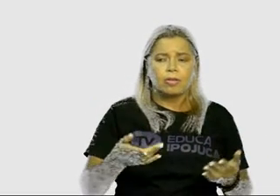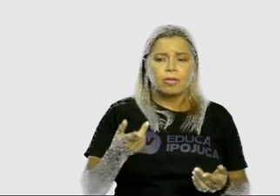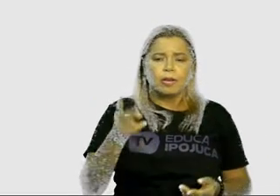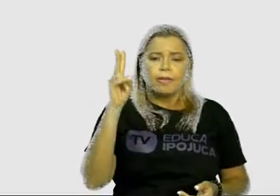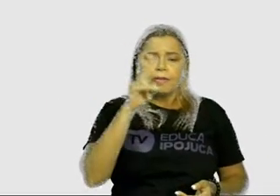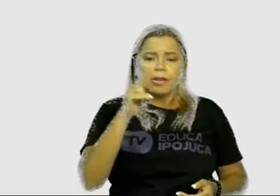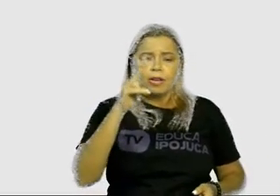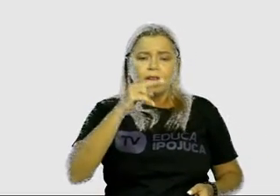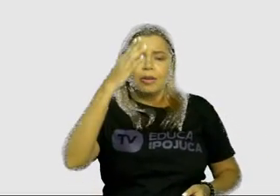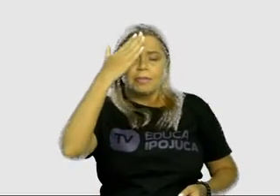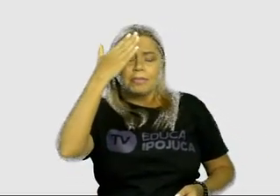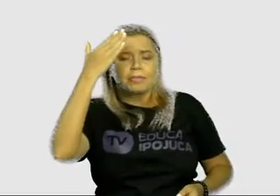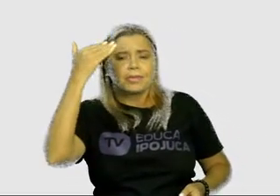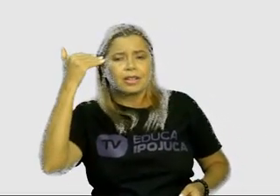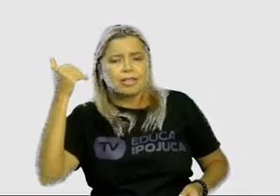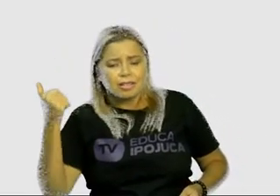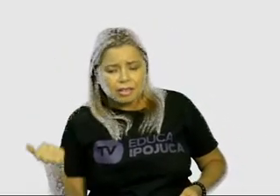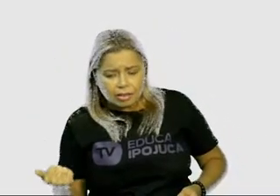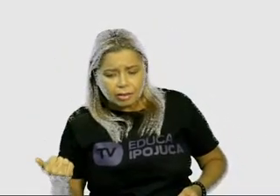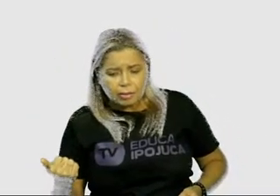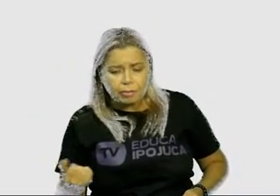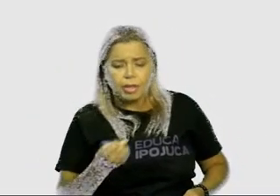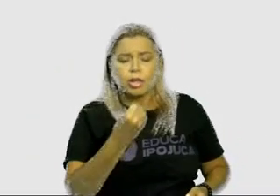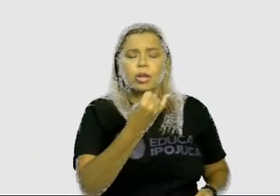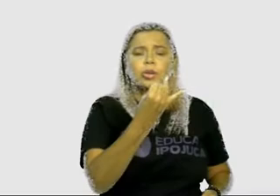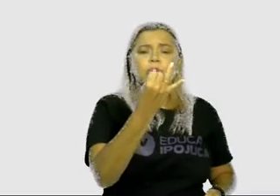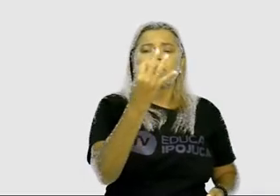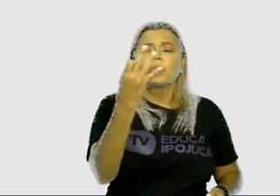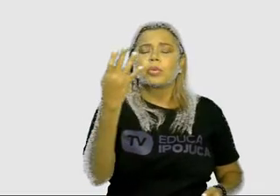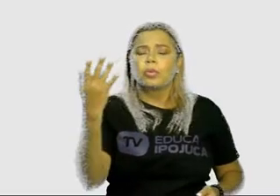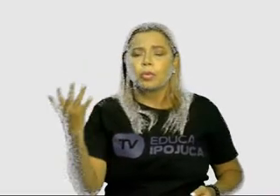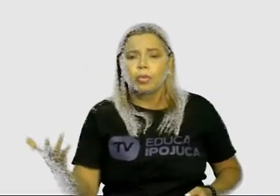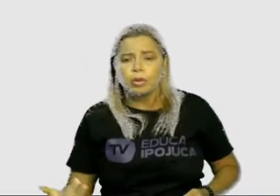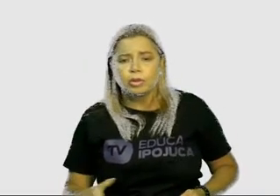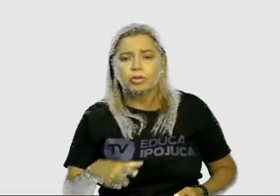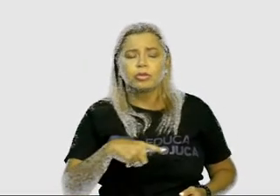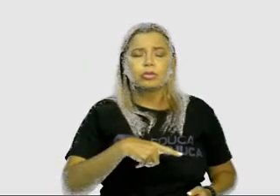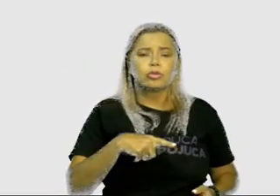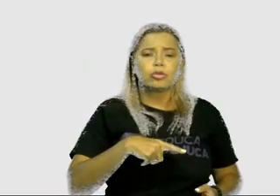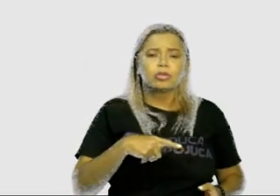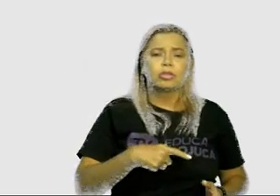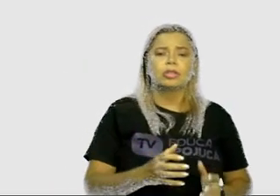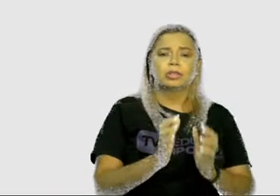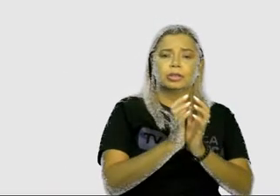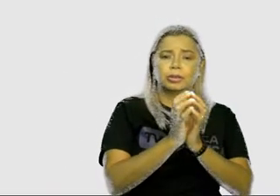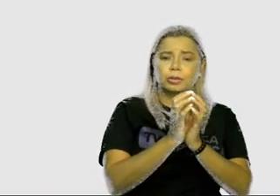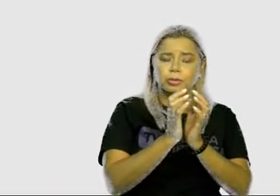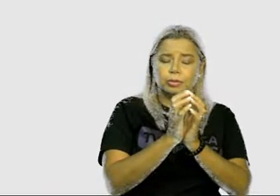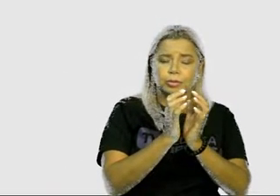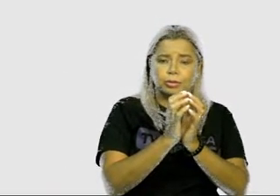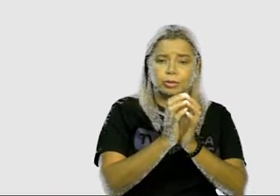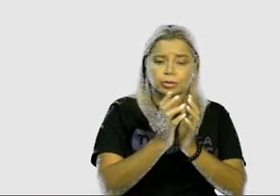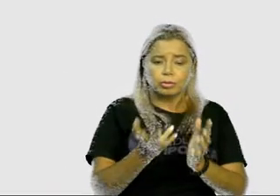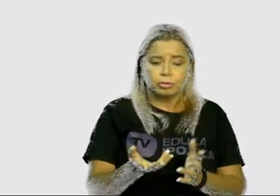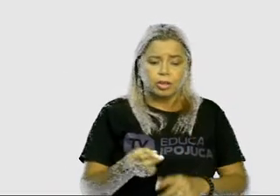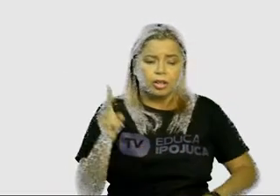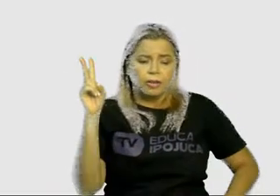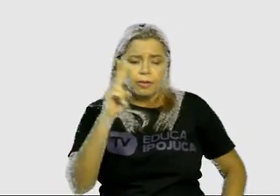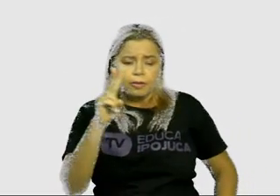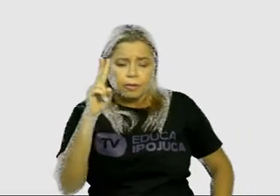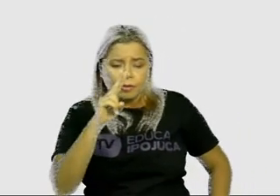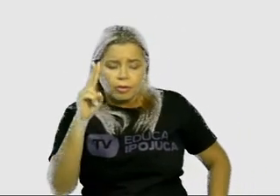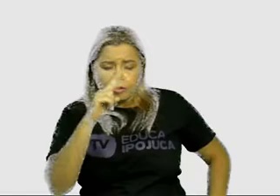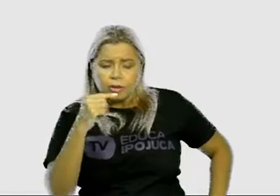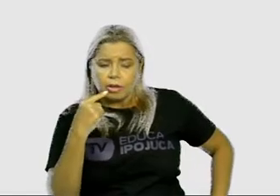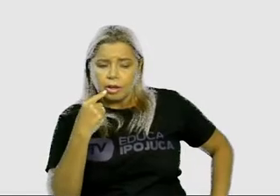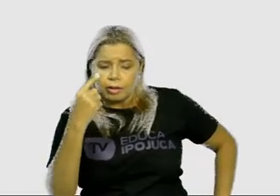o cálculo aproximado de algo realizado mentalmente. Por exemplo, se eu visualizar, eu vou tentar